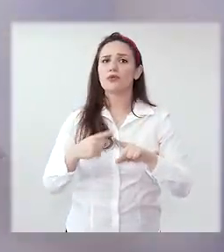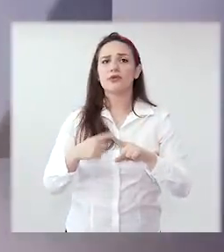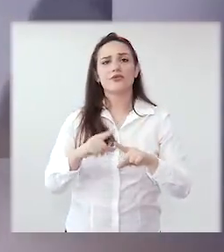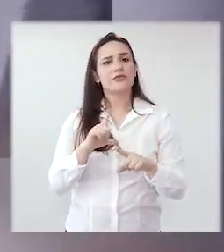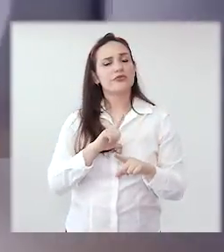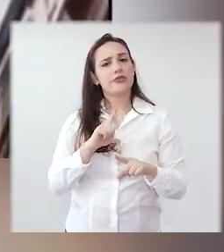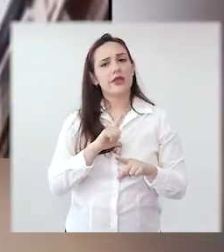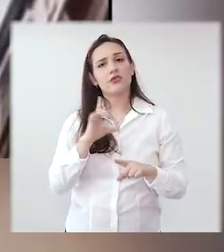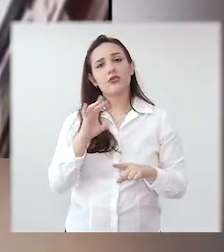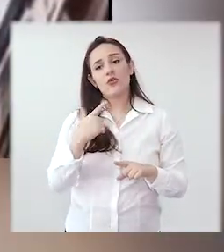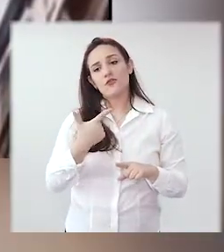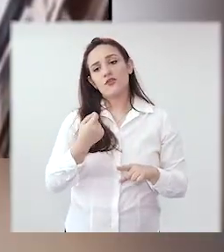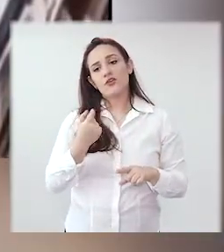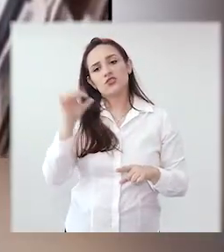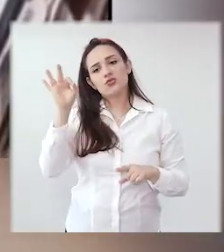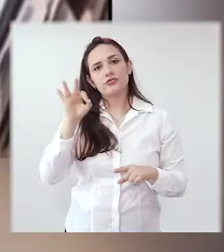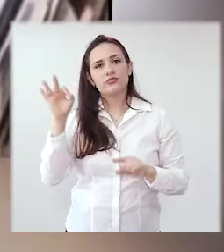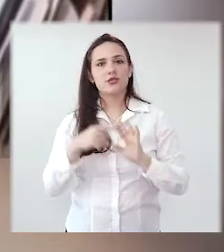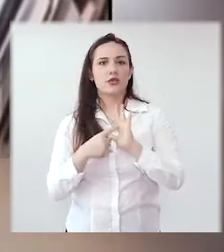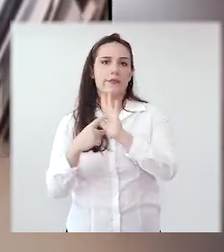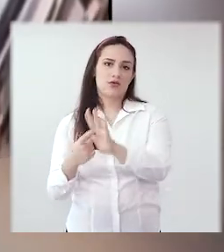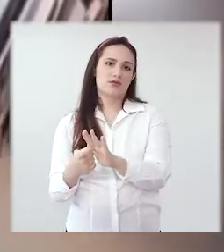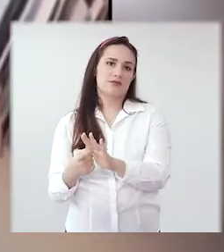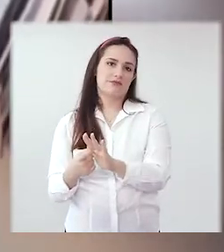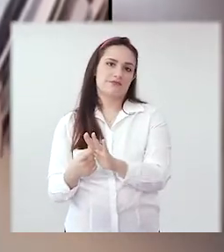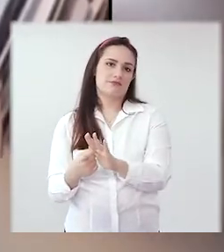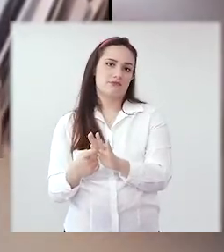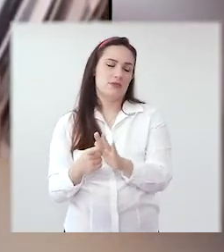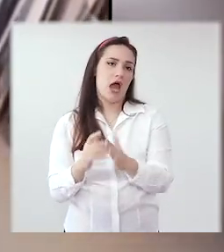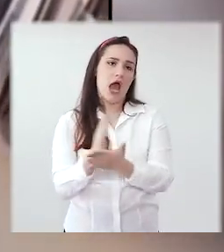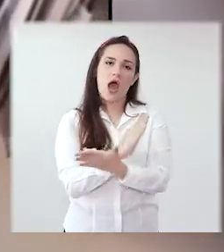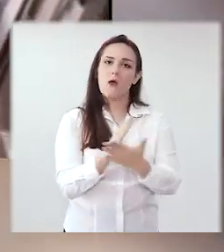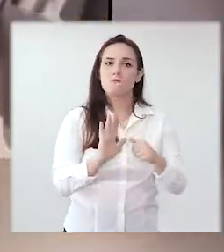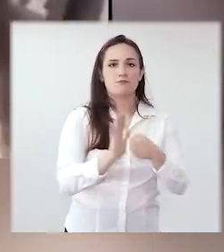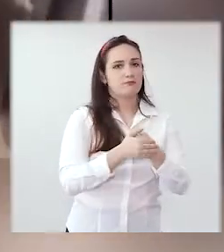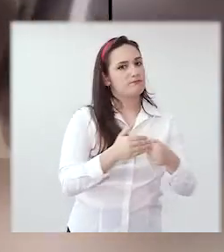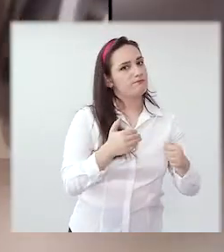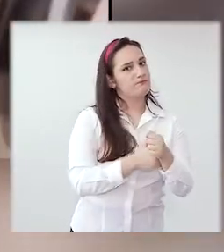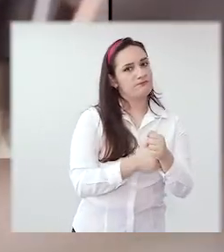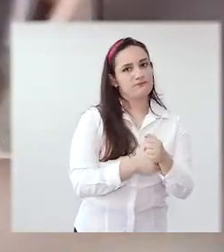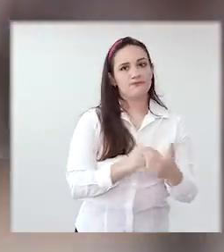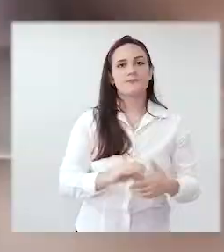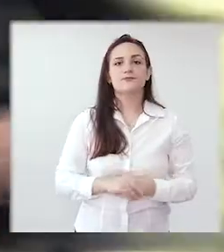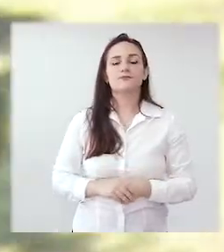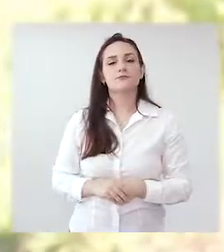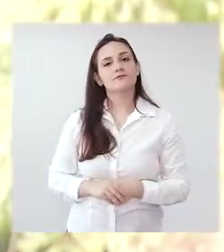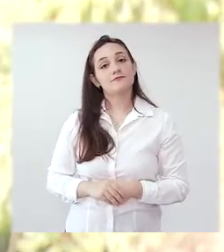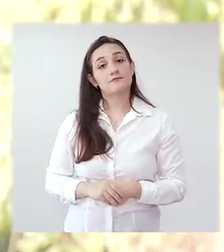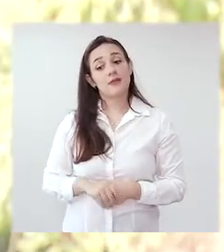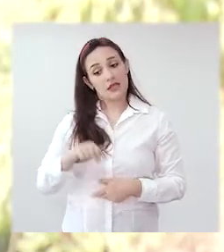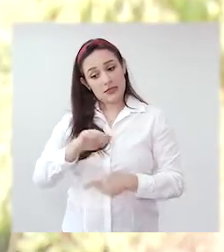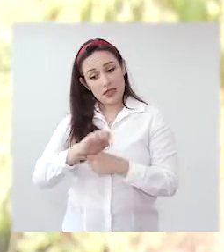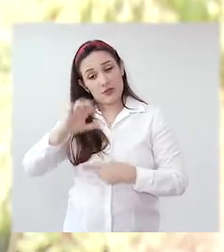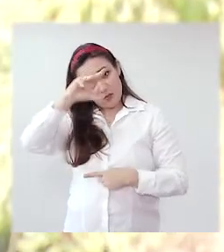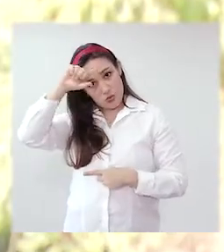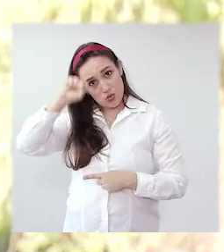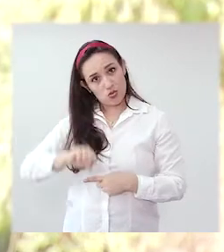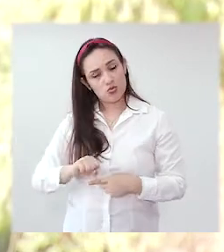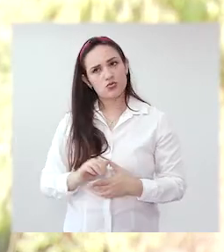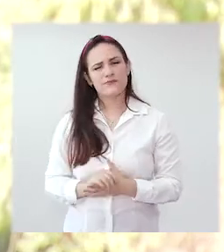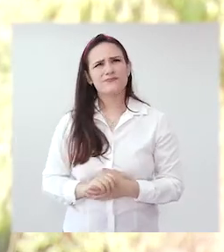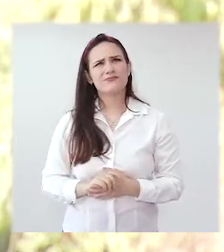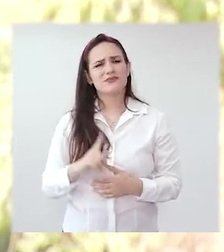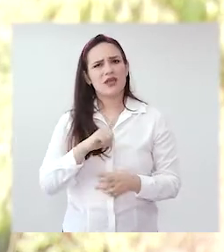apenas 20% dos acidentes de trabalho são notificados e registrados. Em Mato Grosso do Sul,